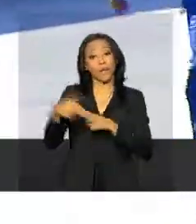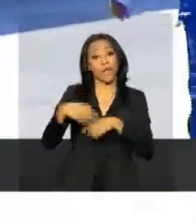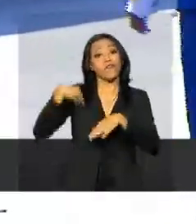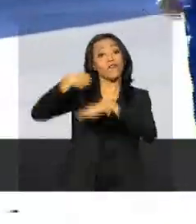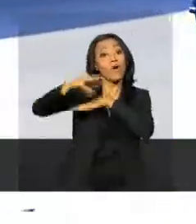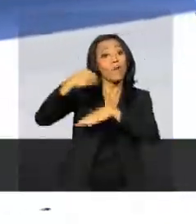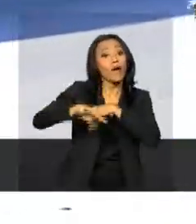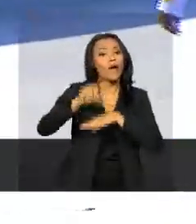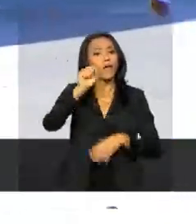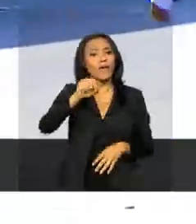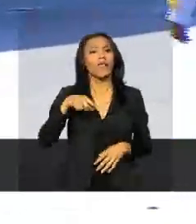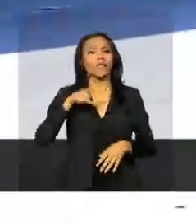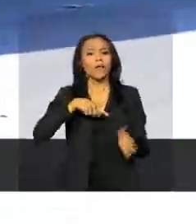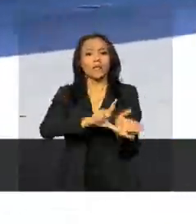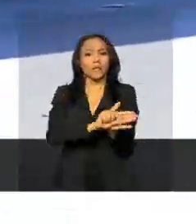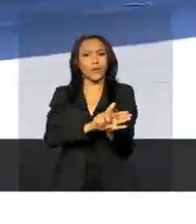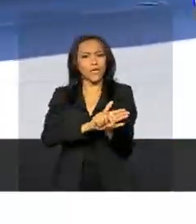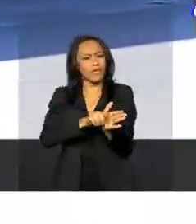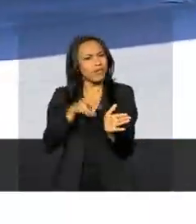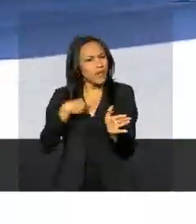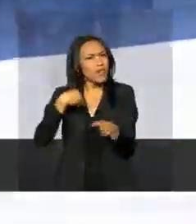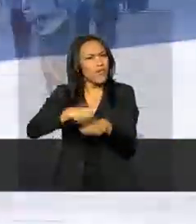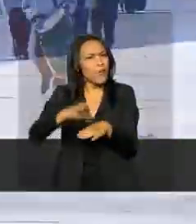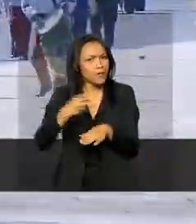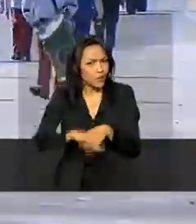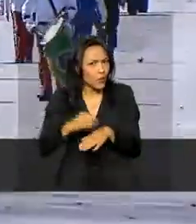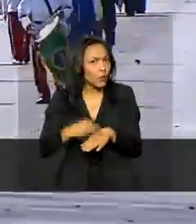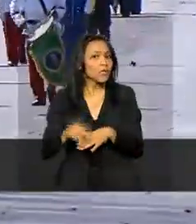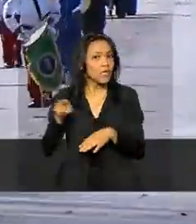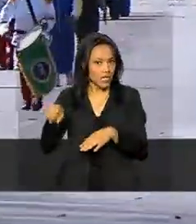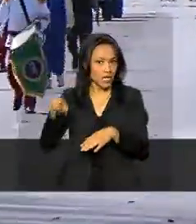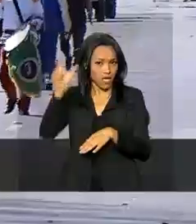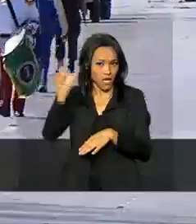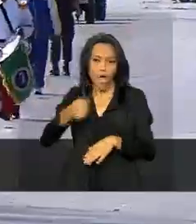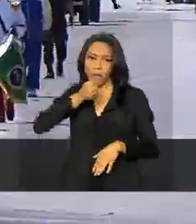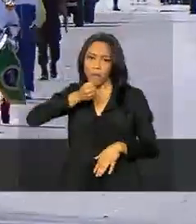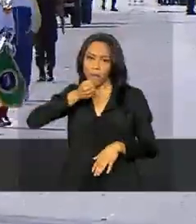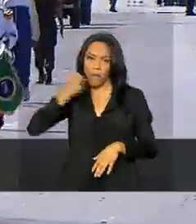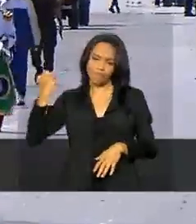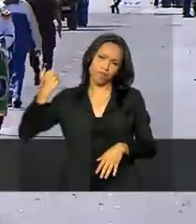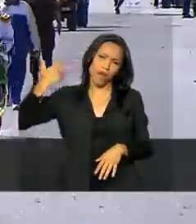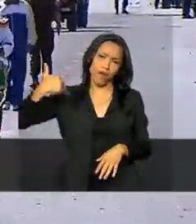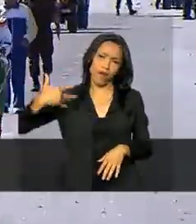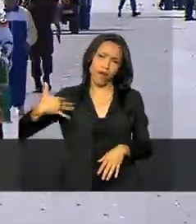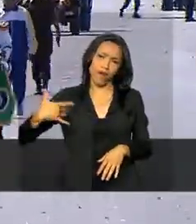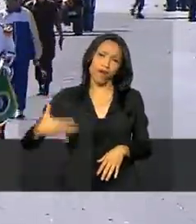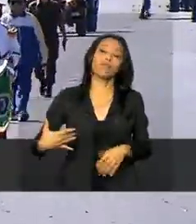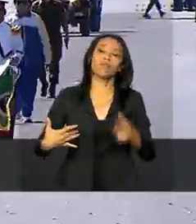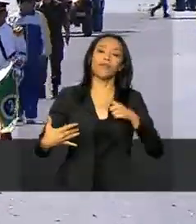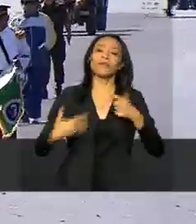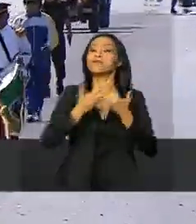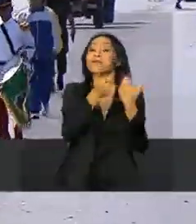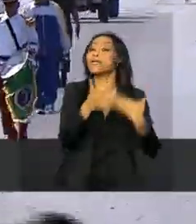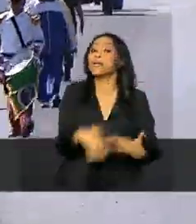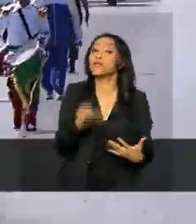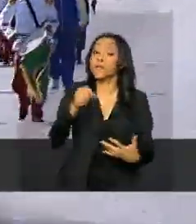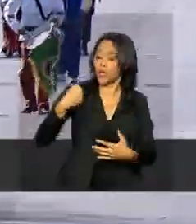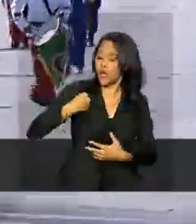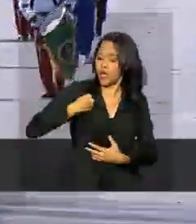transmissão que no nosso Twitter tem bastante informação, além do que o Coronel Demutti está trazendo aqui, sobre o fogo simbólico. Corre lá